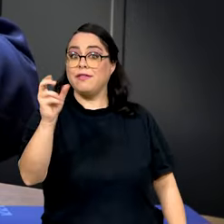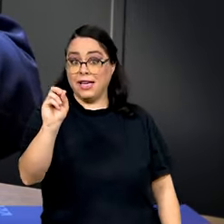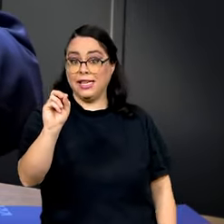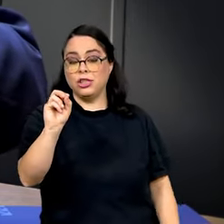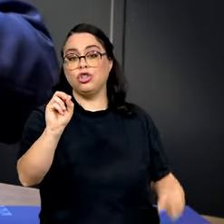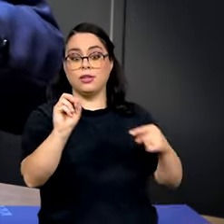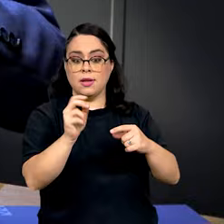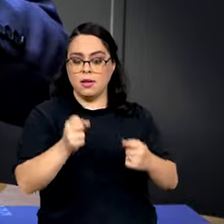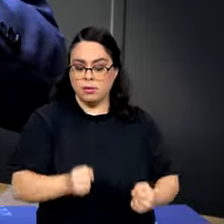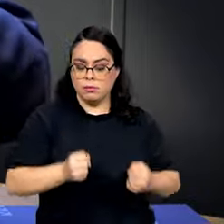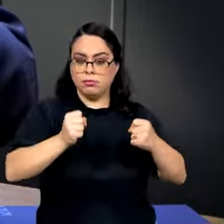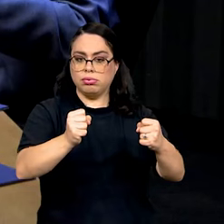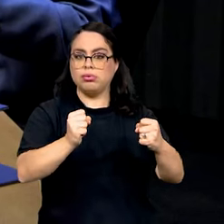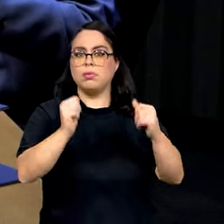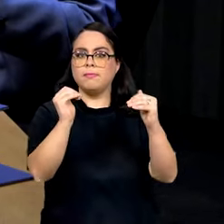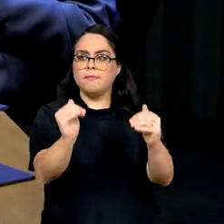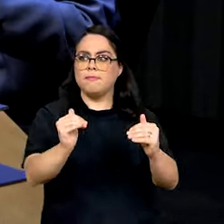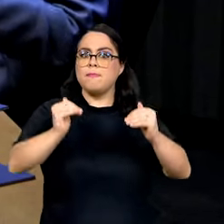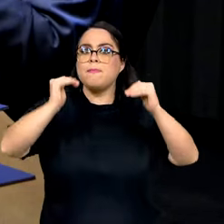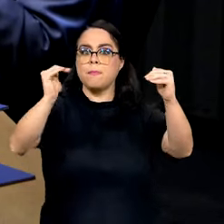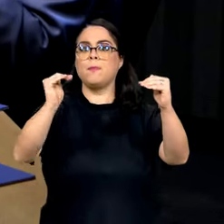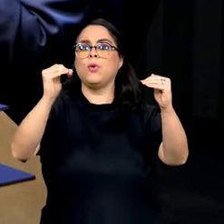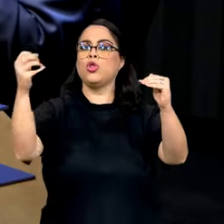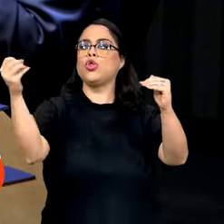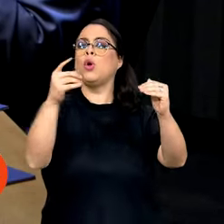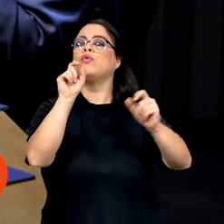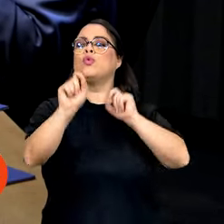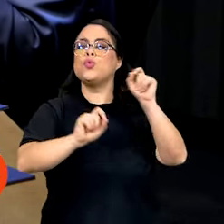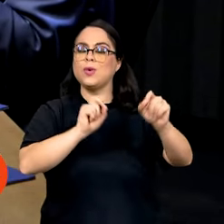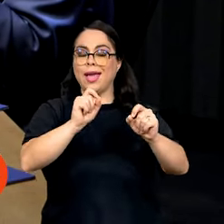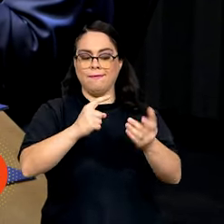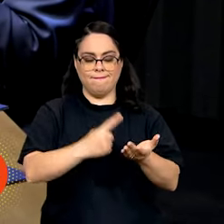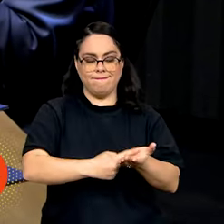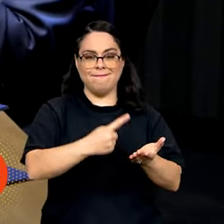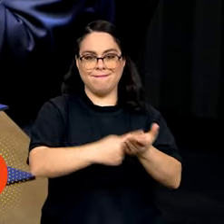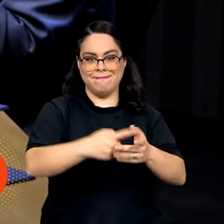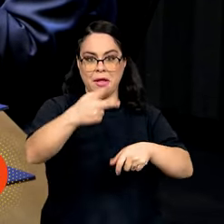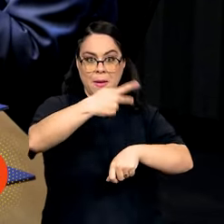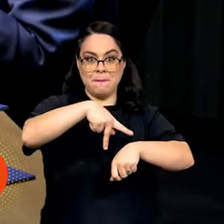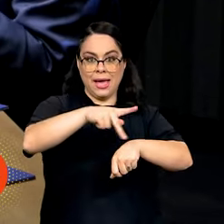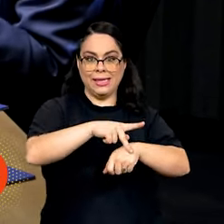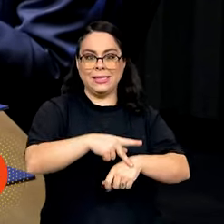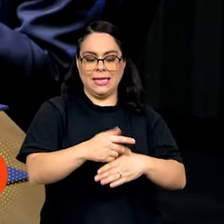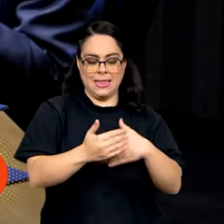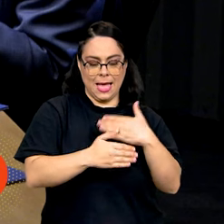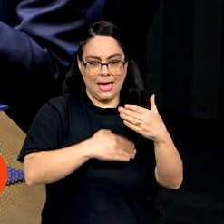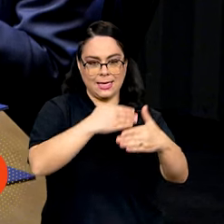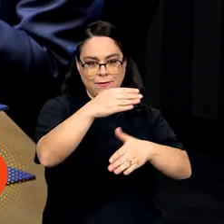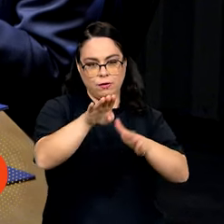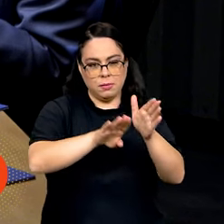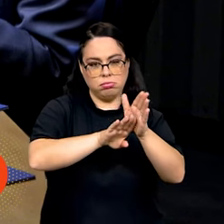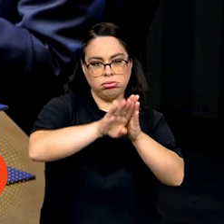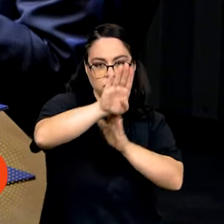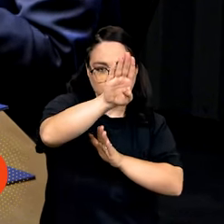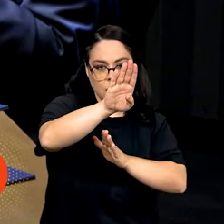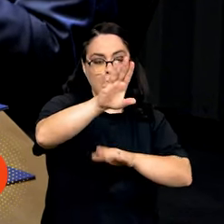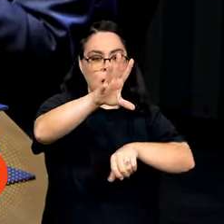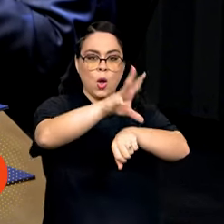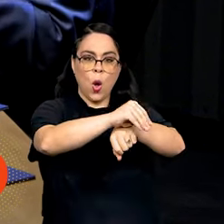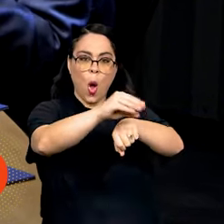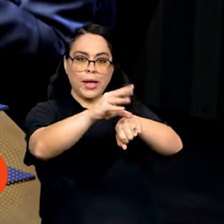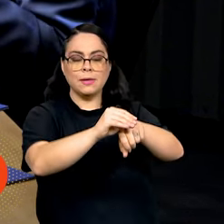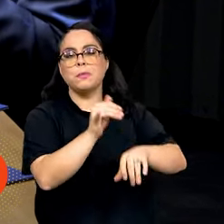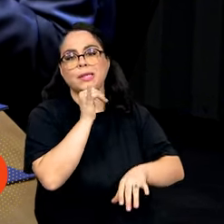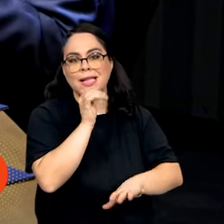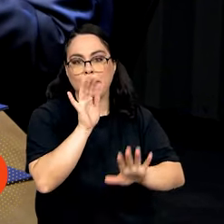G20 ela coloca um patamar novo que é o compromisso dos países mais desenvolvidos com